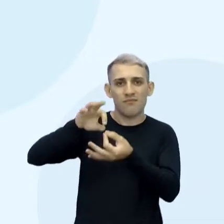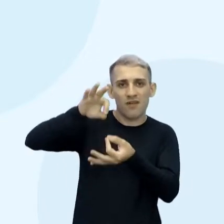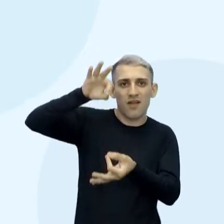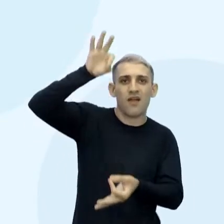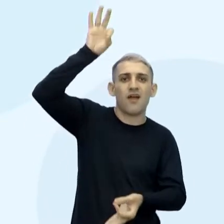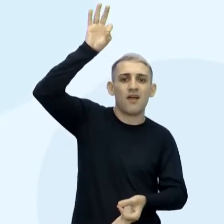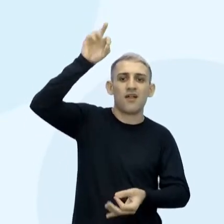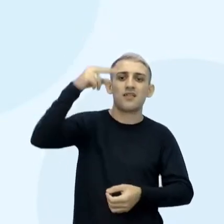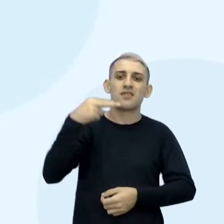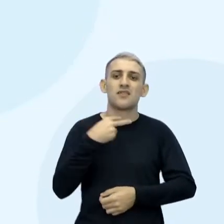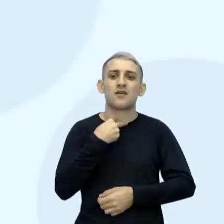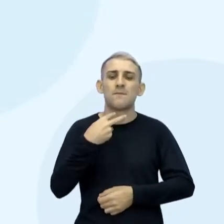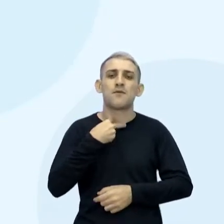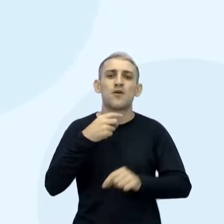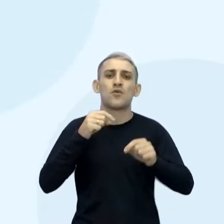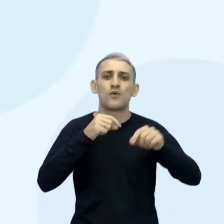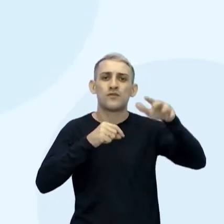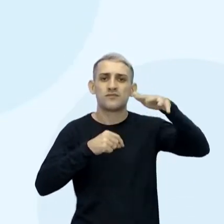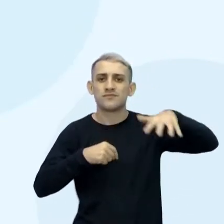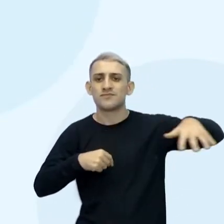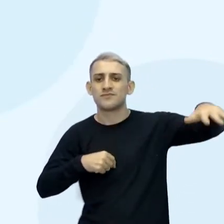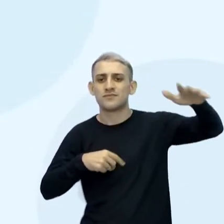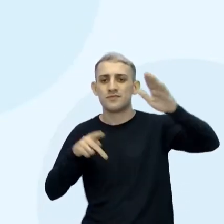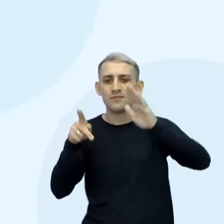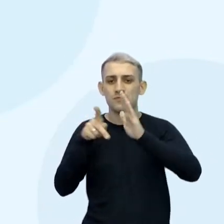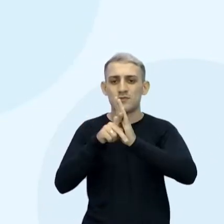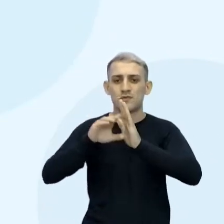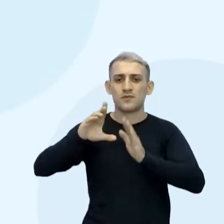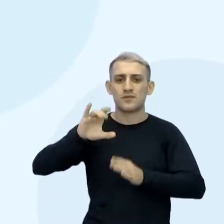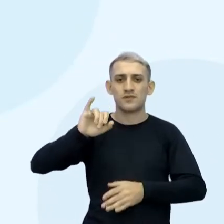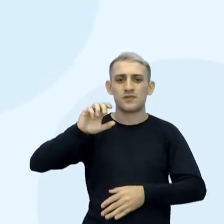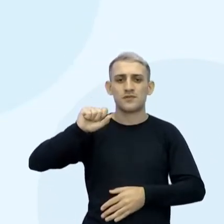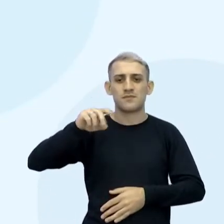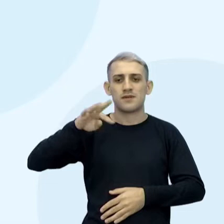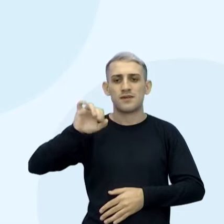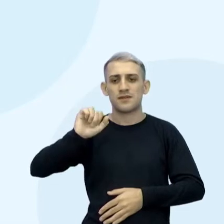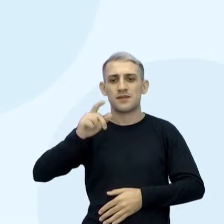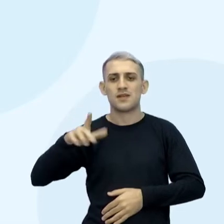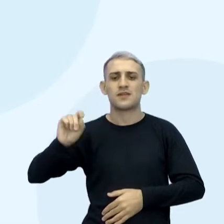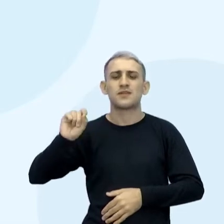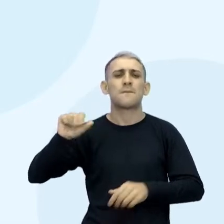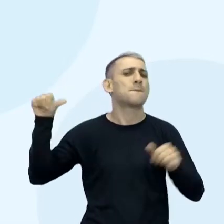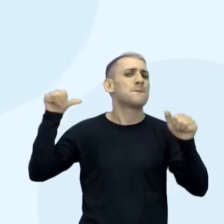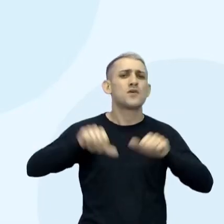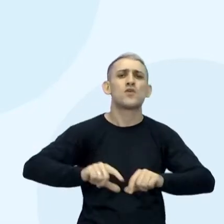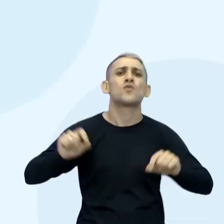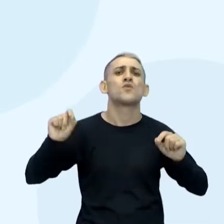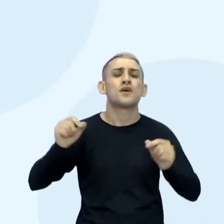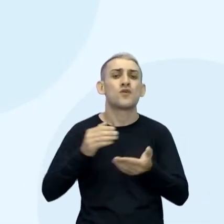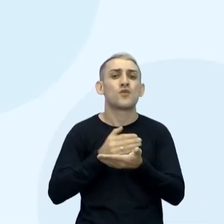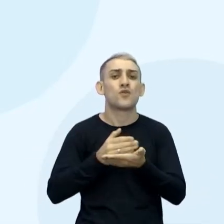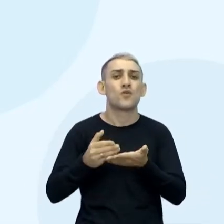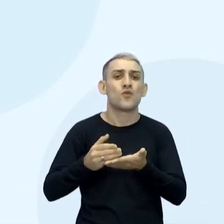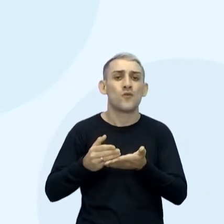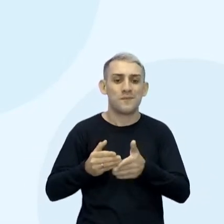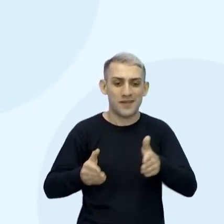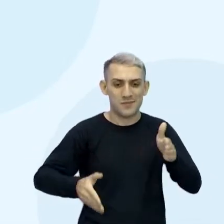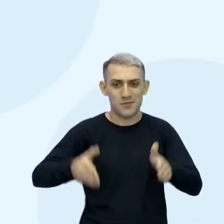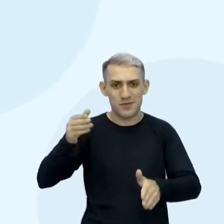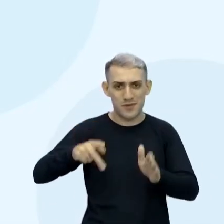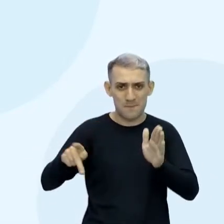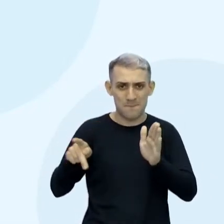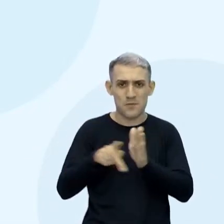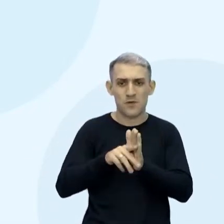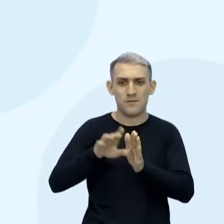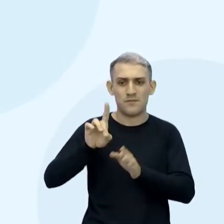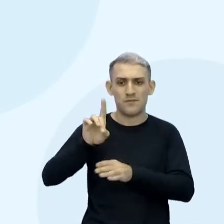não pode ser realizada a aclimatação. E o que é pior ainda, começa o processo de